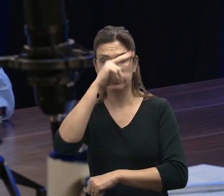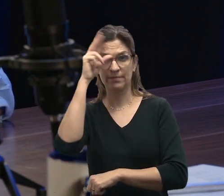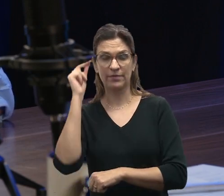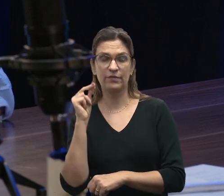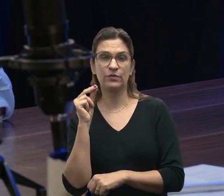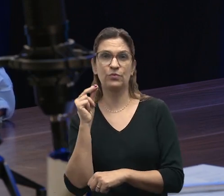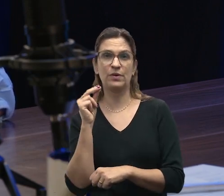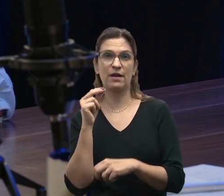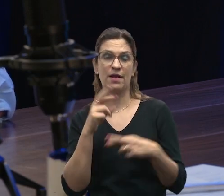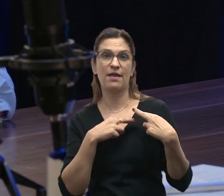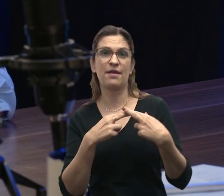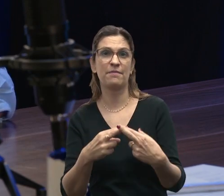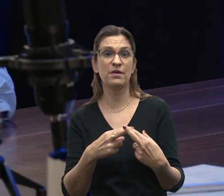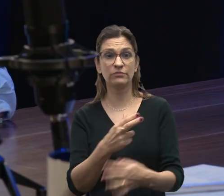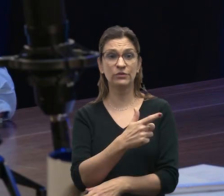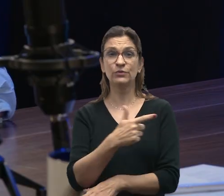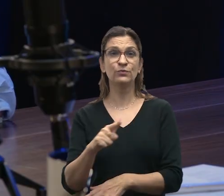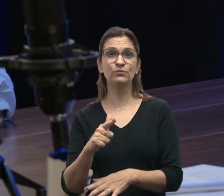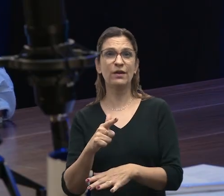e encerrado